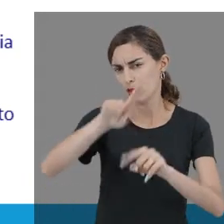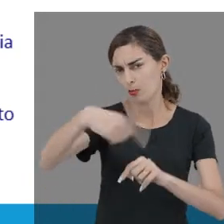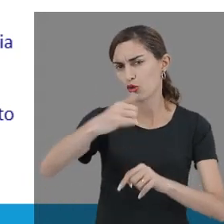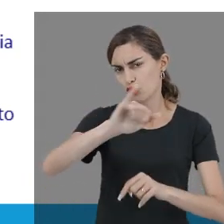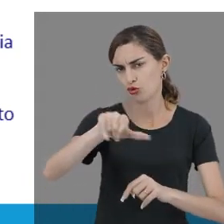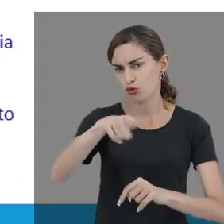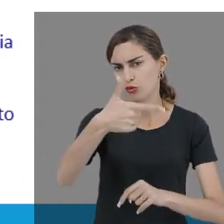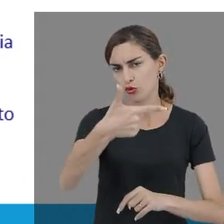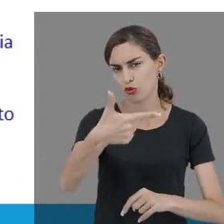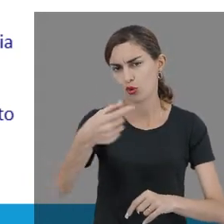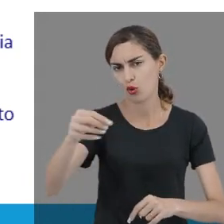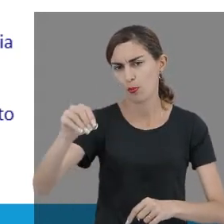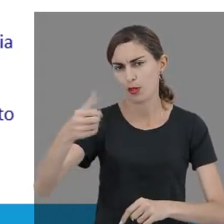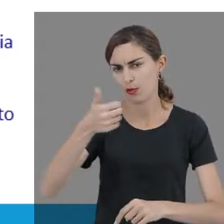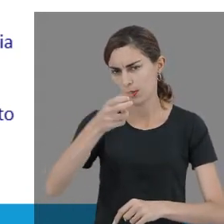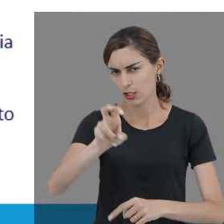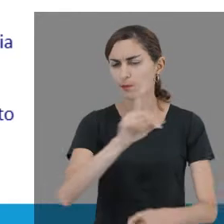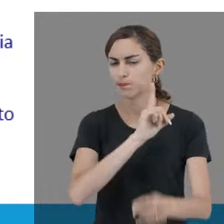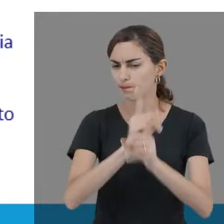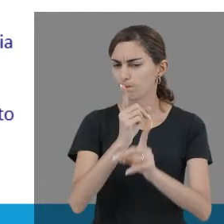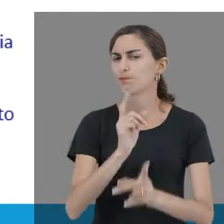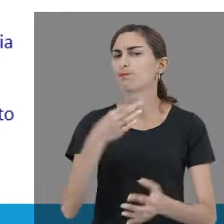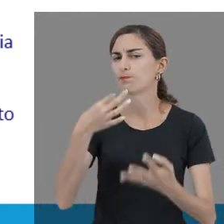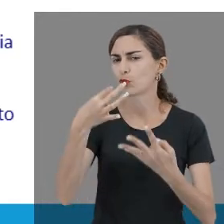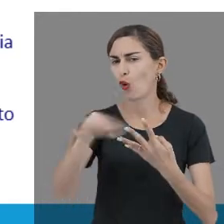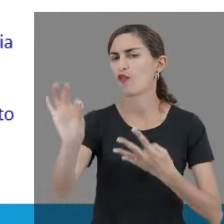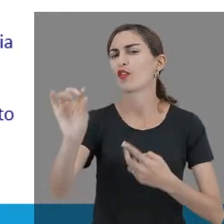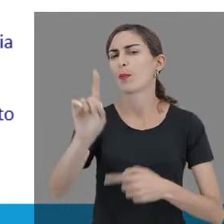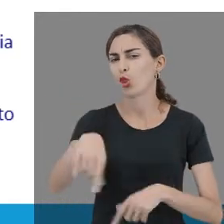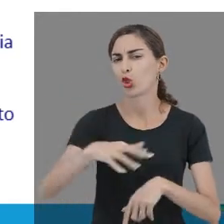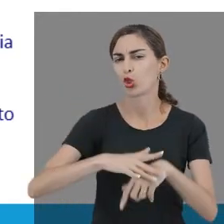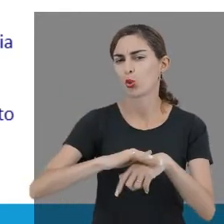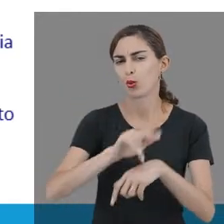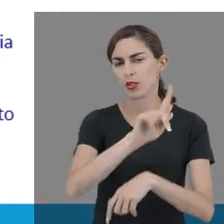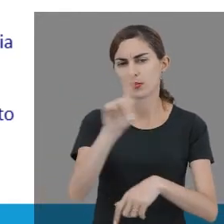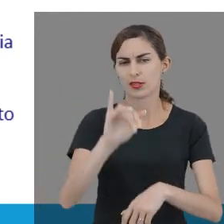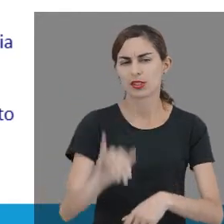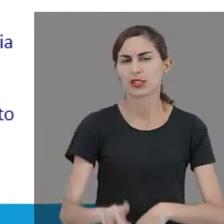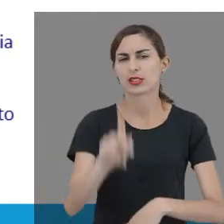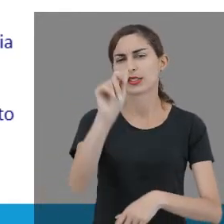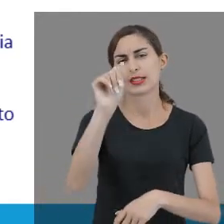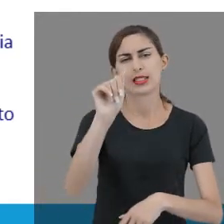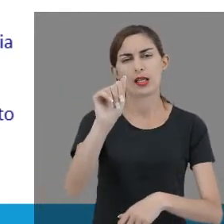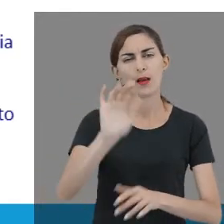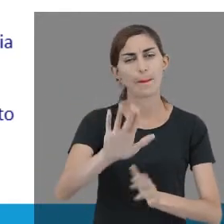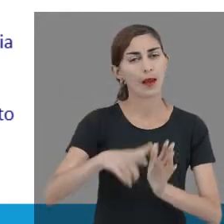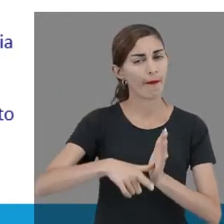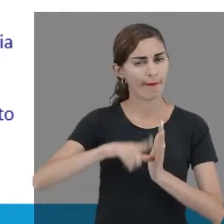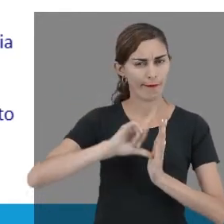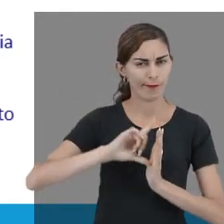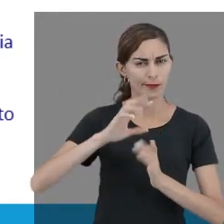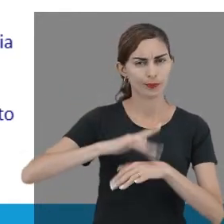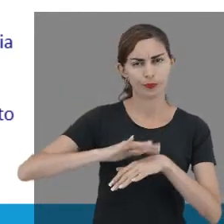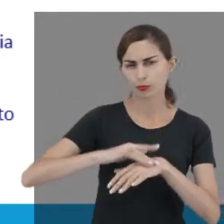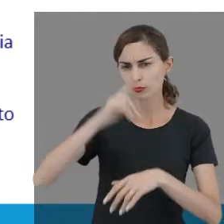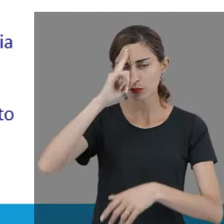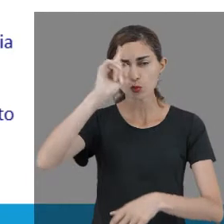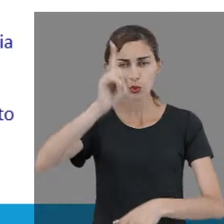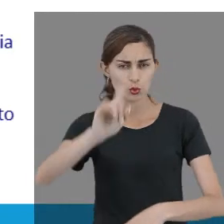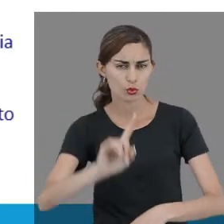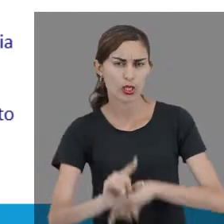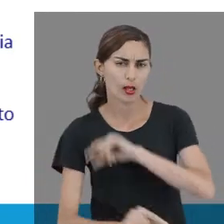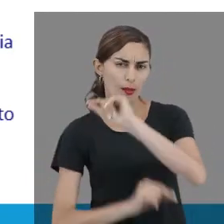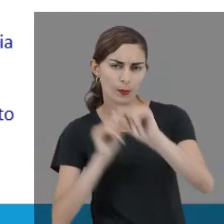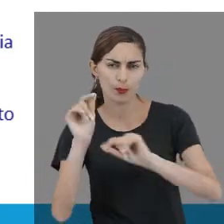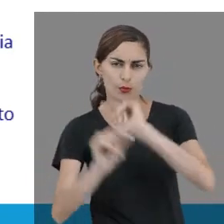depois, se confirmou essa doença como Zika, mas na época o Zika ainda era uma doença que não se sabia o